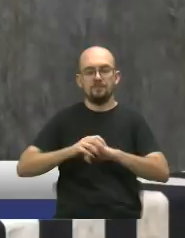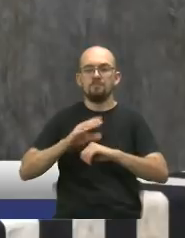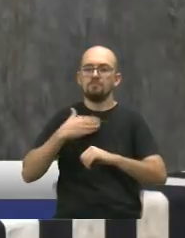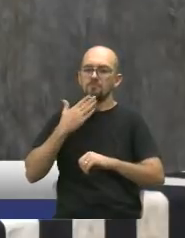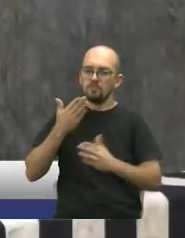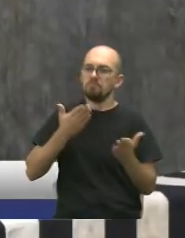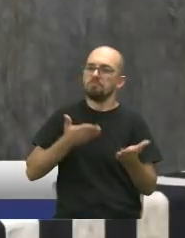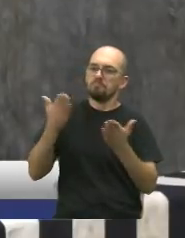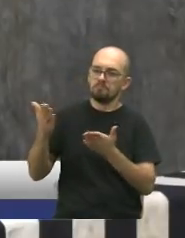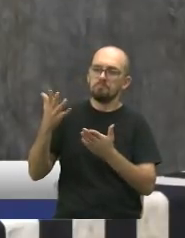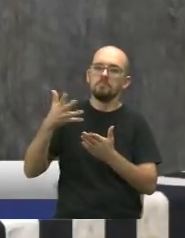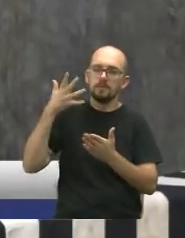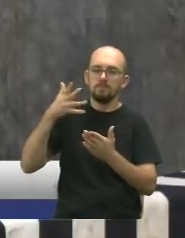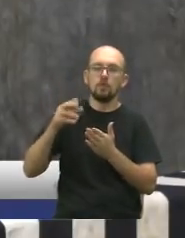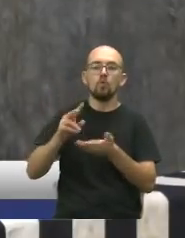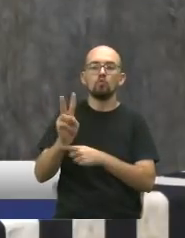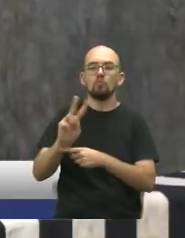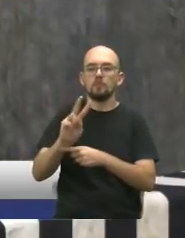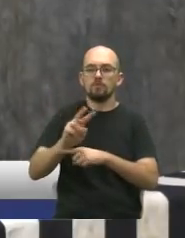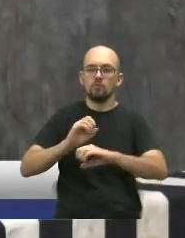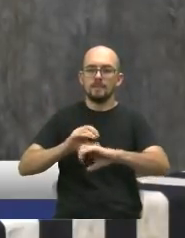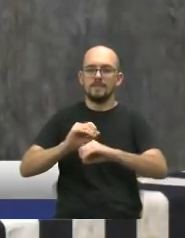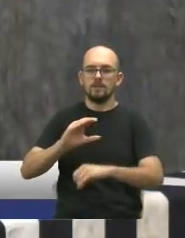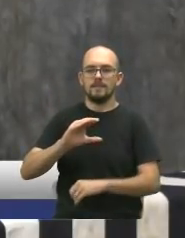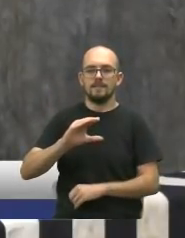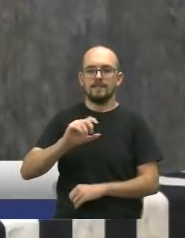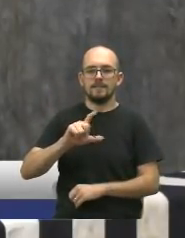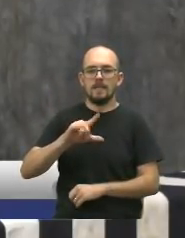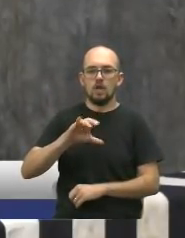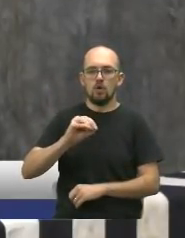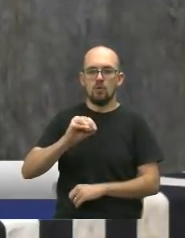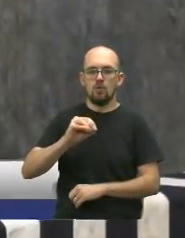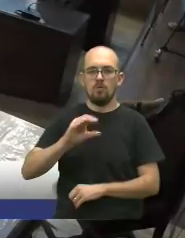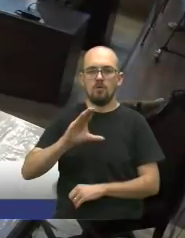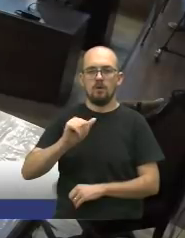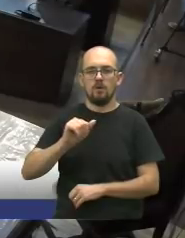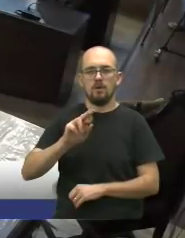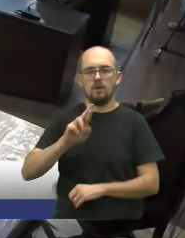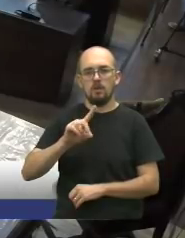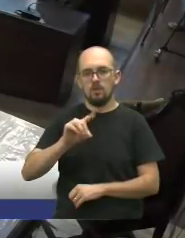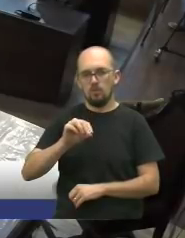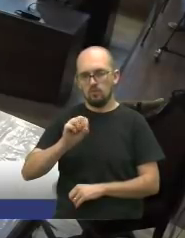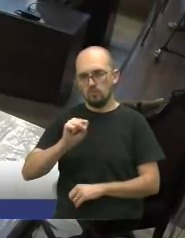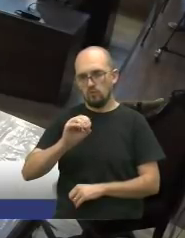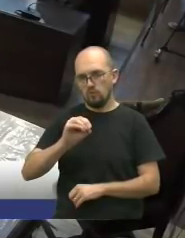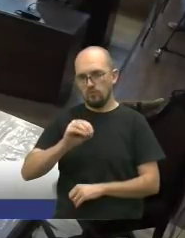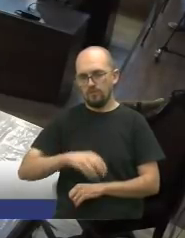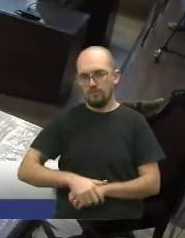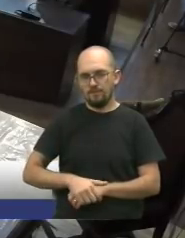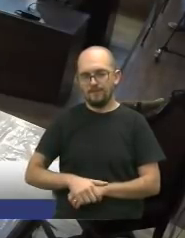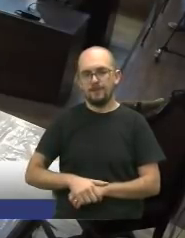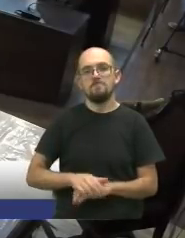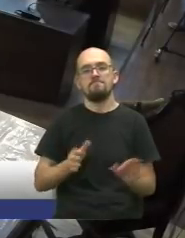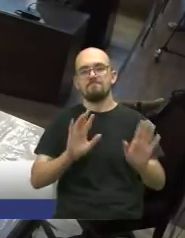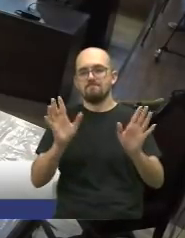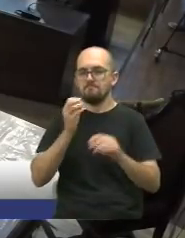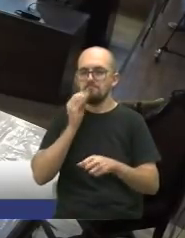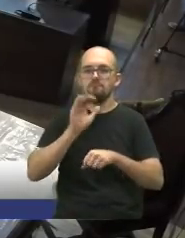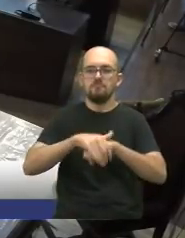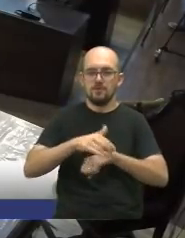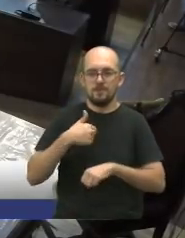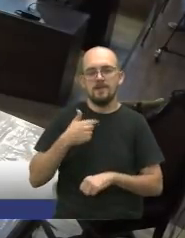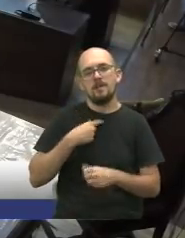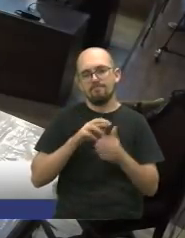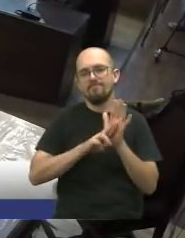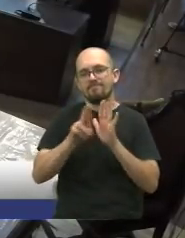a palavra ao supervisor de ensino, o senhor Célio Luiz Cardoso. Por favor, Célio. Boa noite a todos. Em nome da secretária